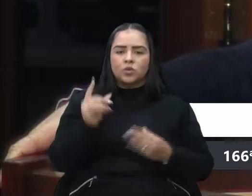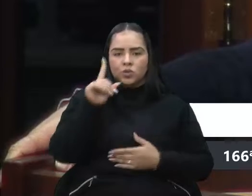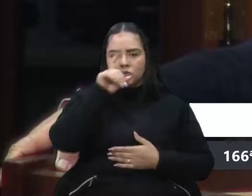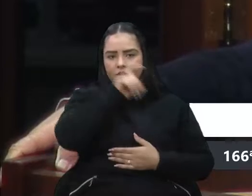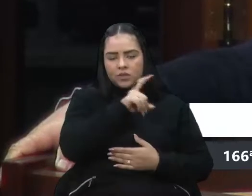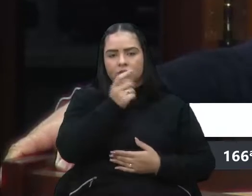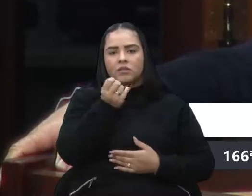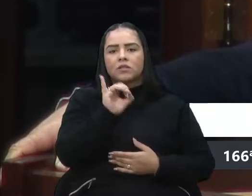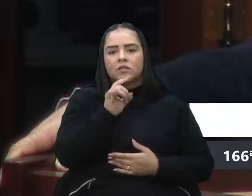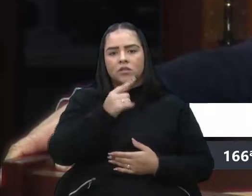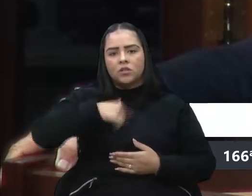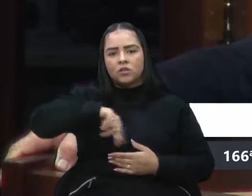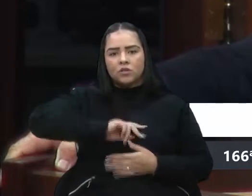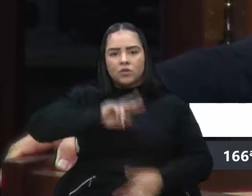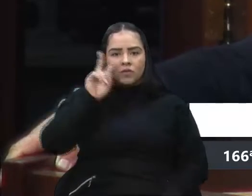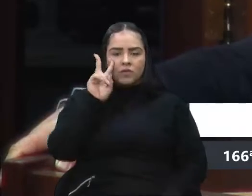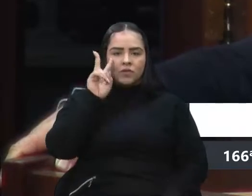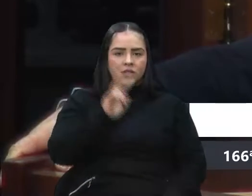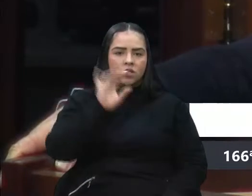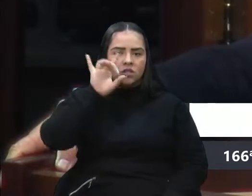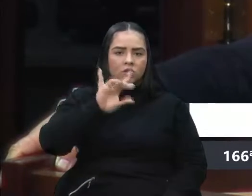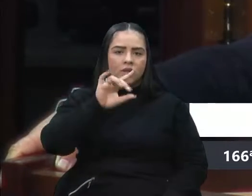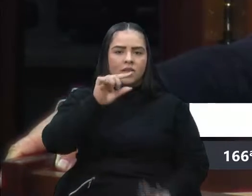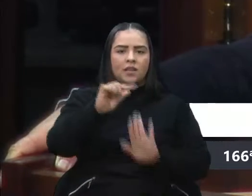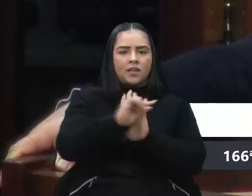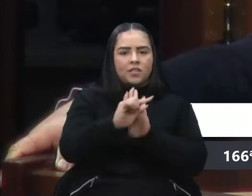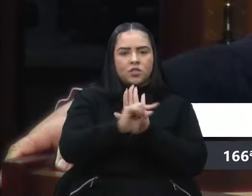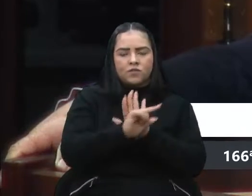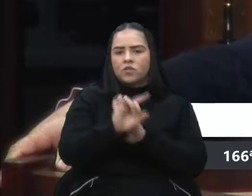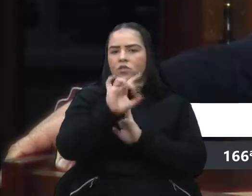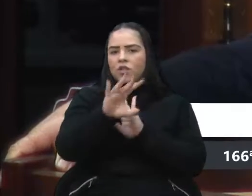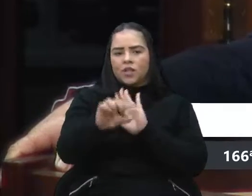difícil quando se vê só negatividade